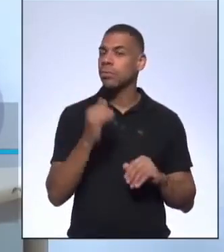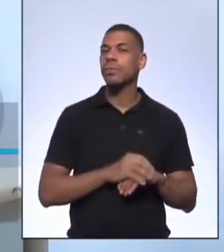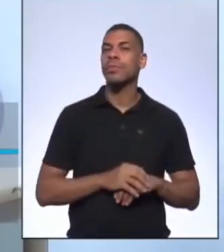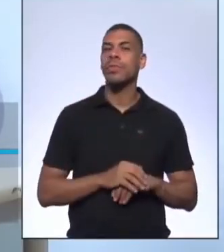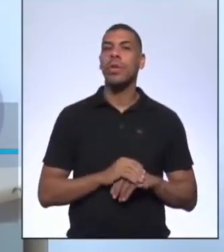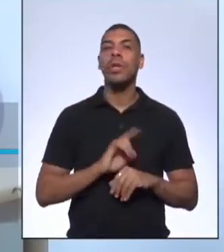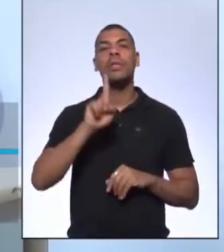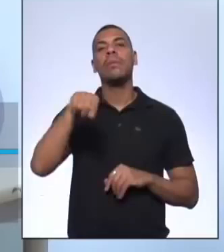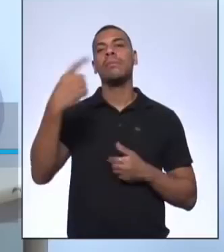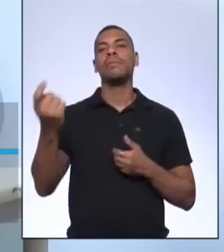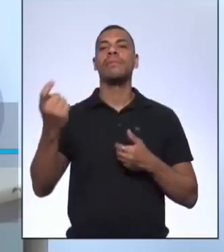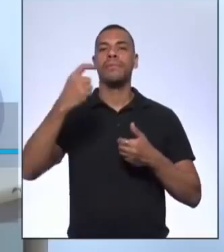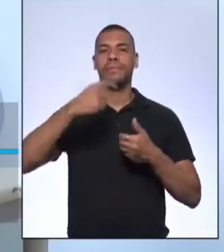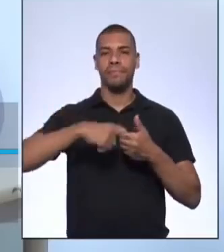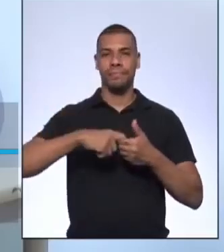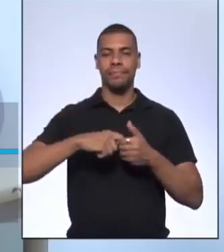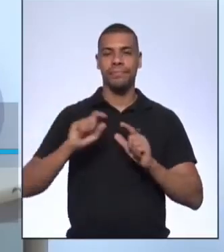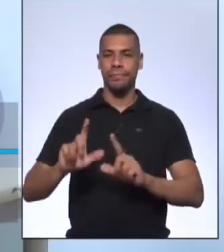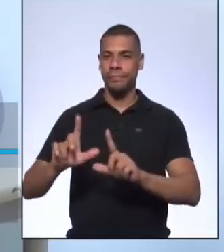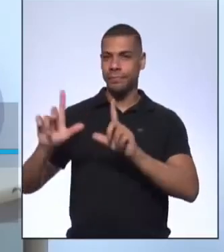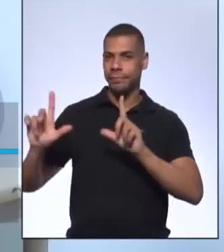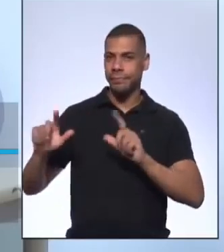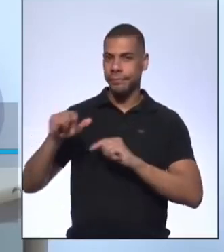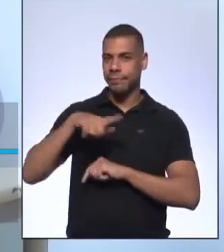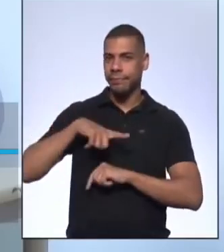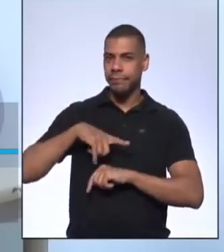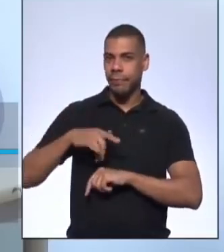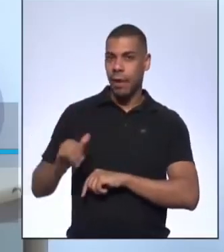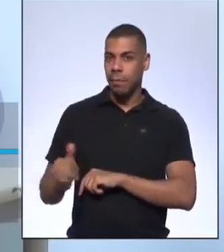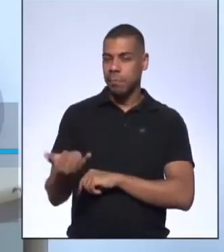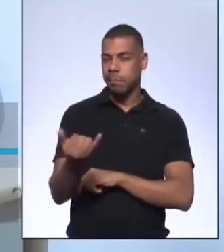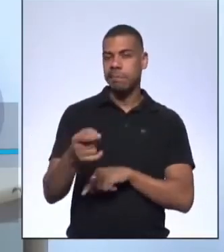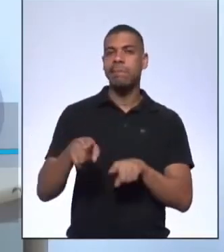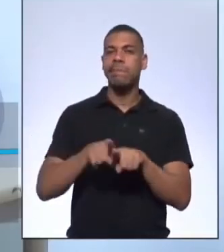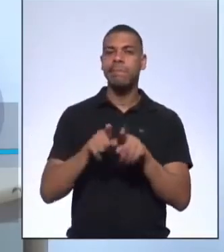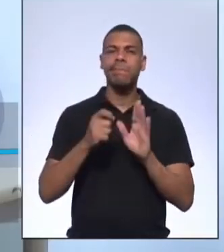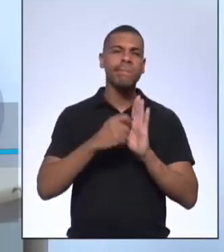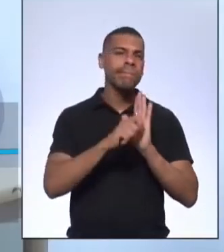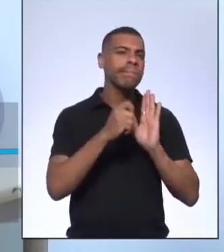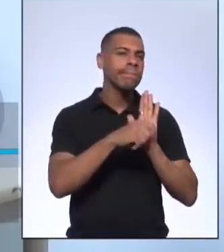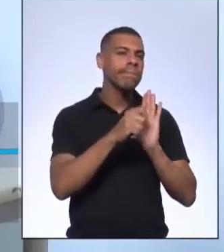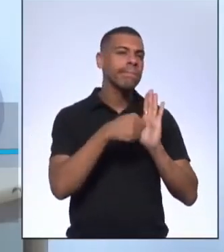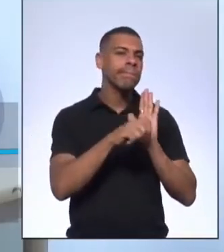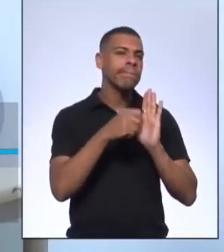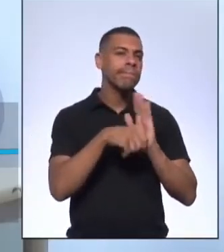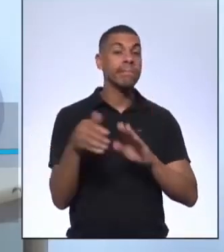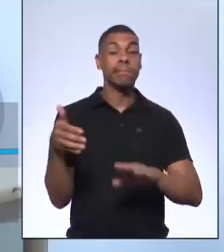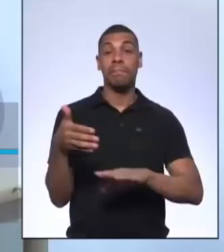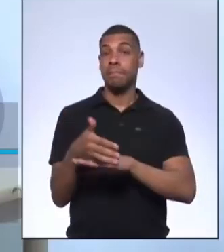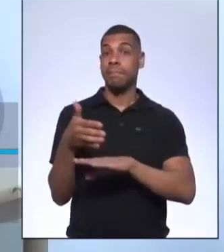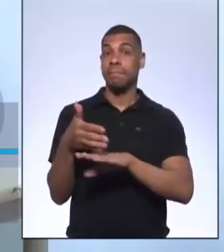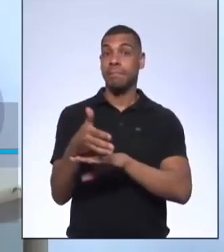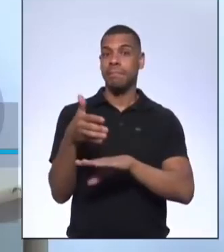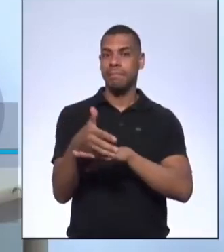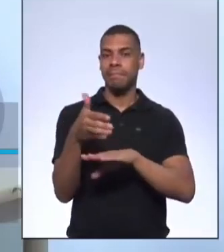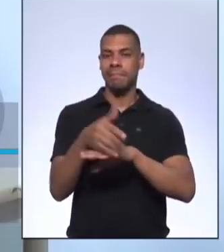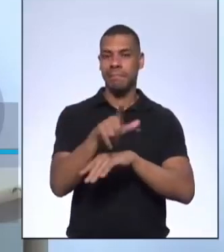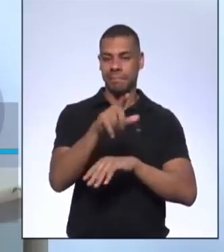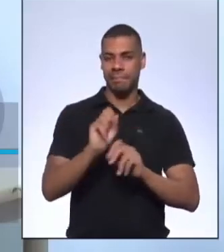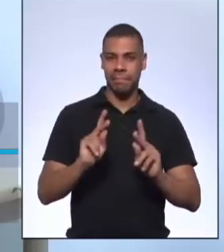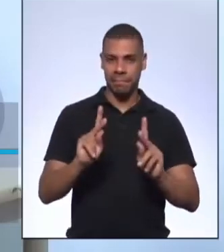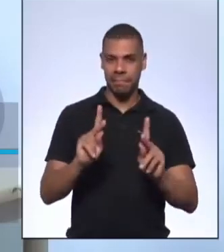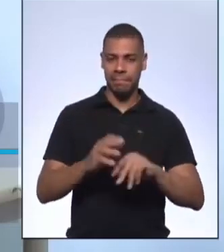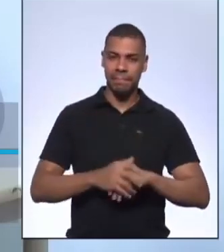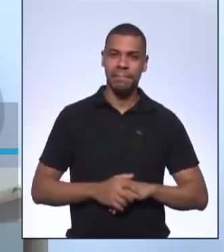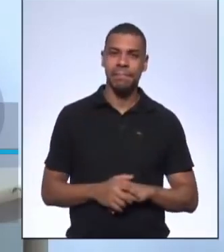vão voltar depois para a tela, para que vocês possam, né, realmente participar, registrar a sua contribuição.